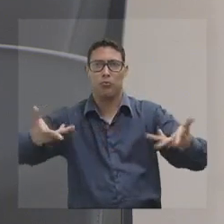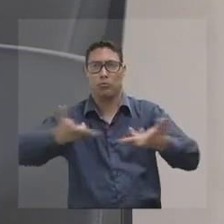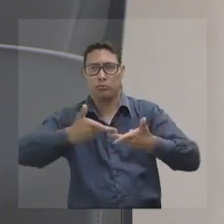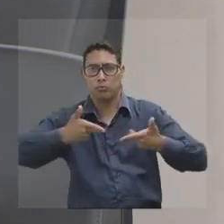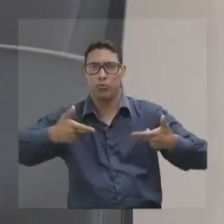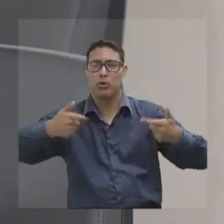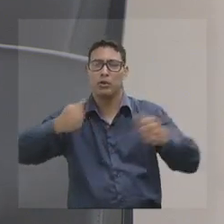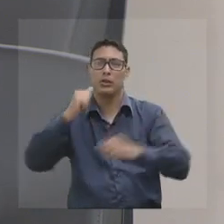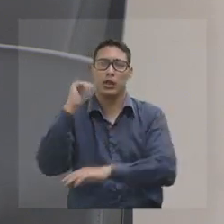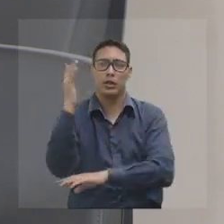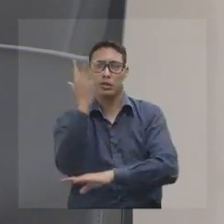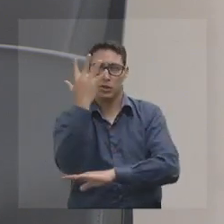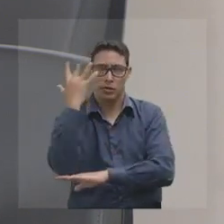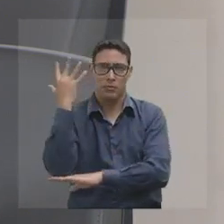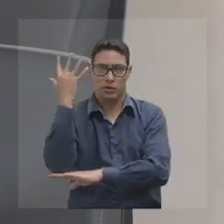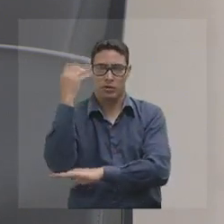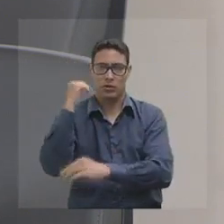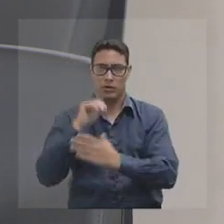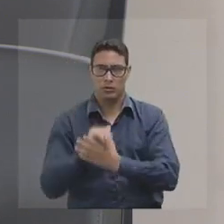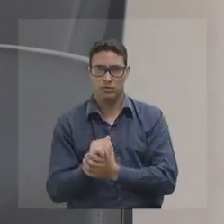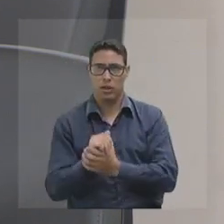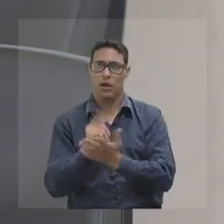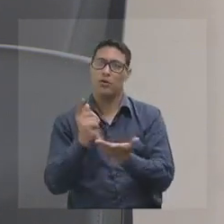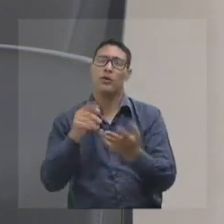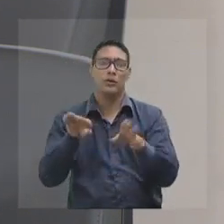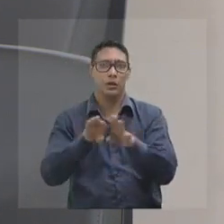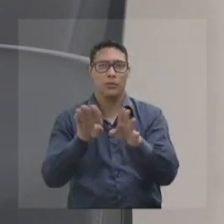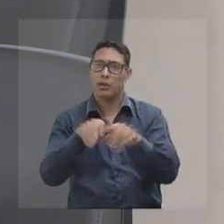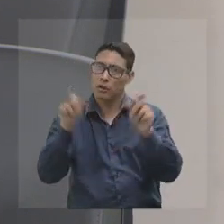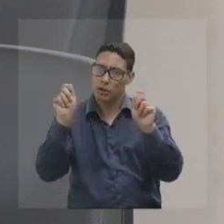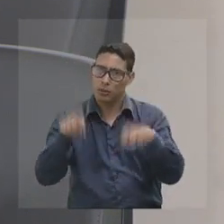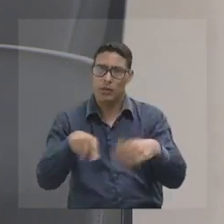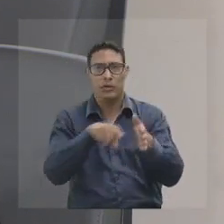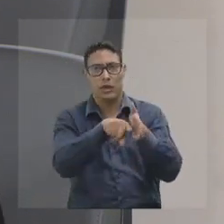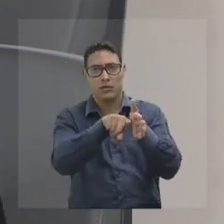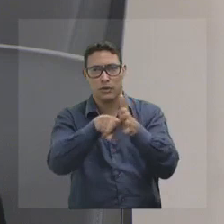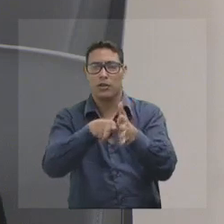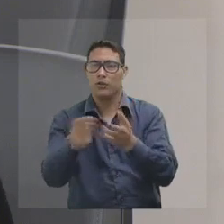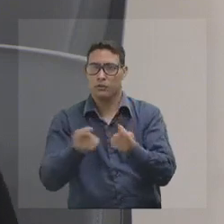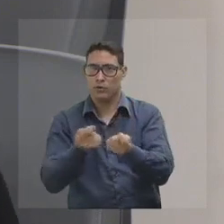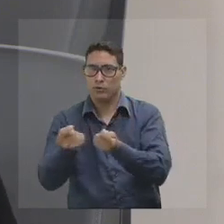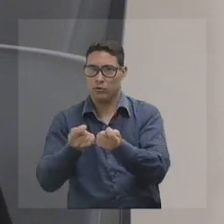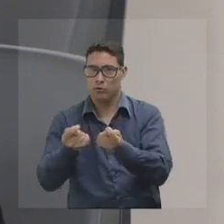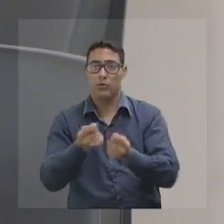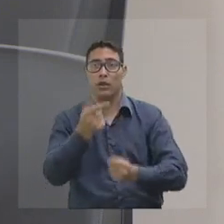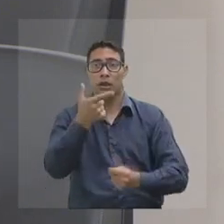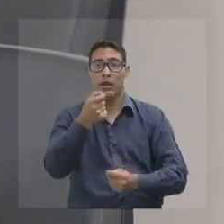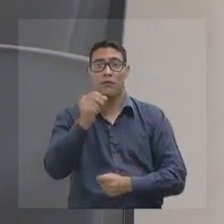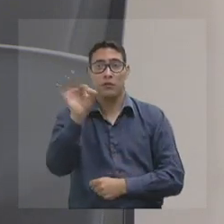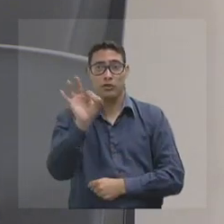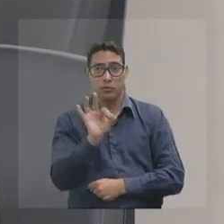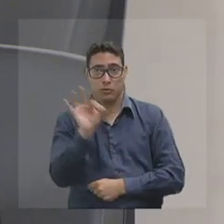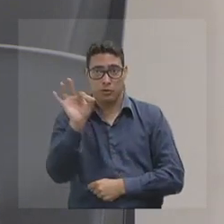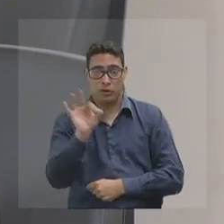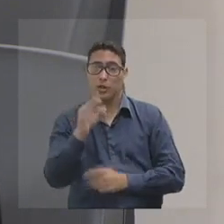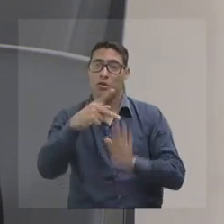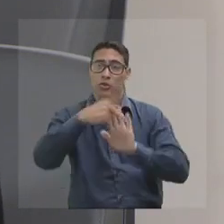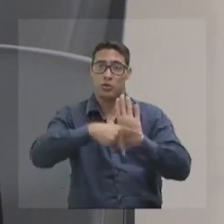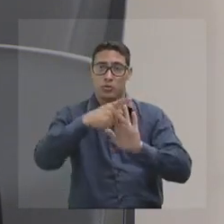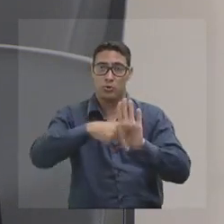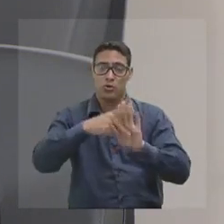e estruturação da nossa da nossa capacidade fiscalização e controle e 20% de projetos ambientais